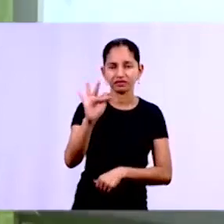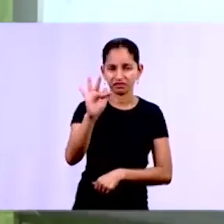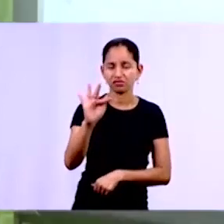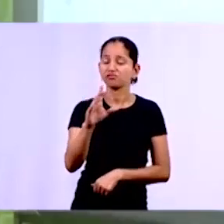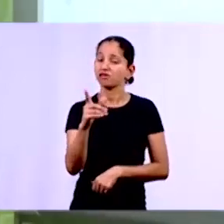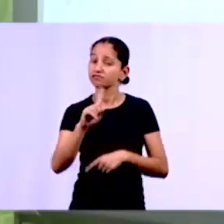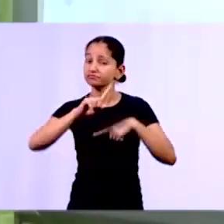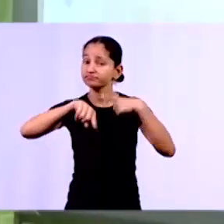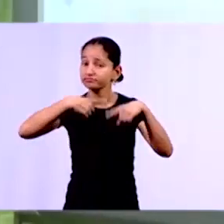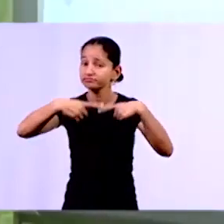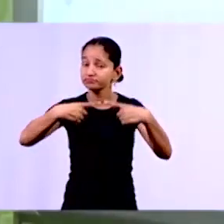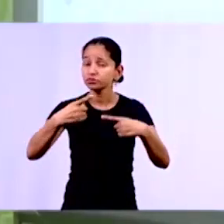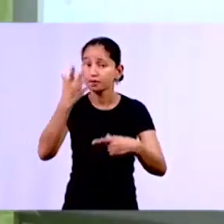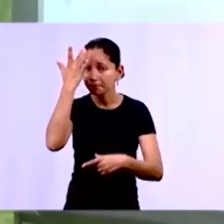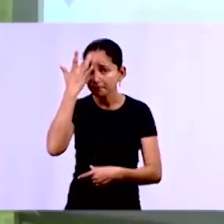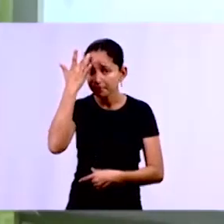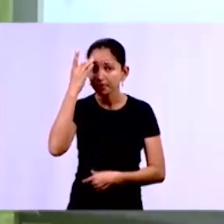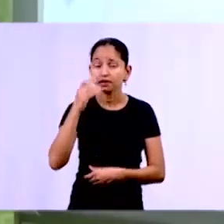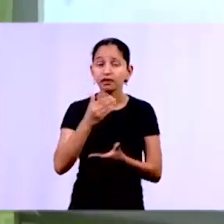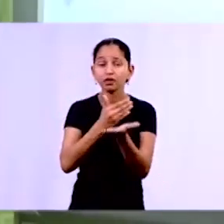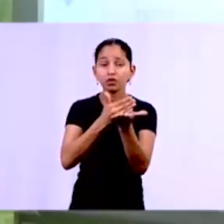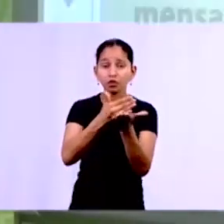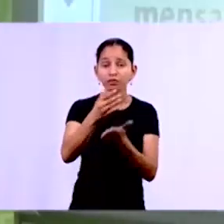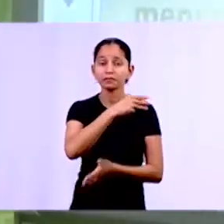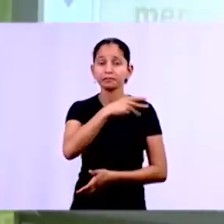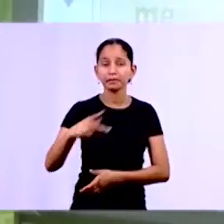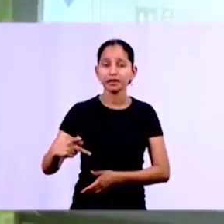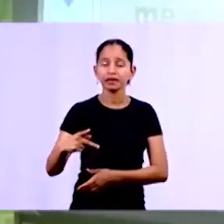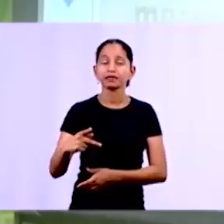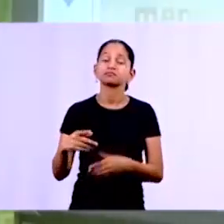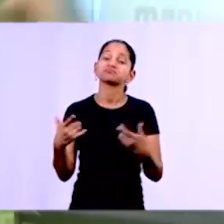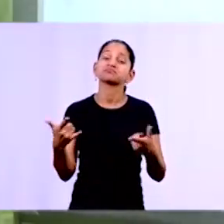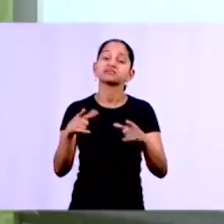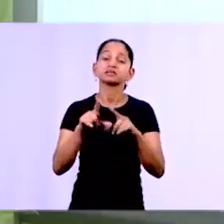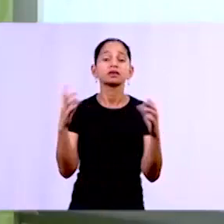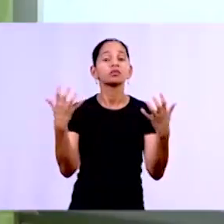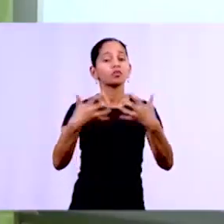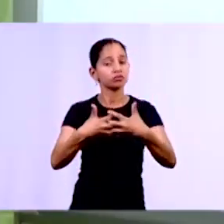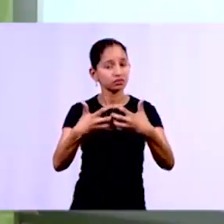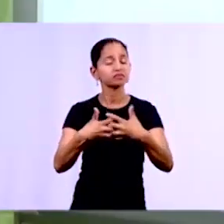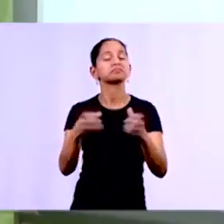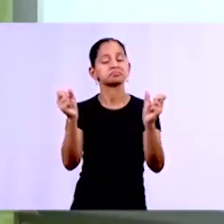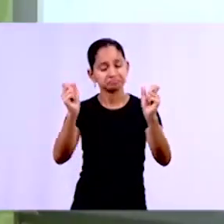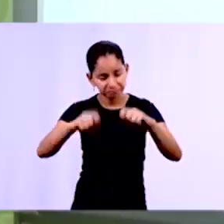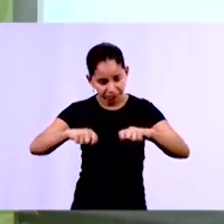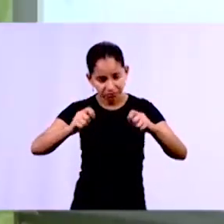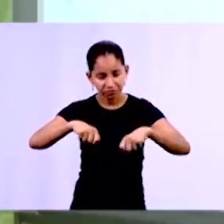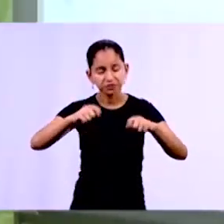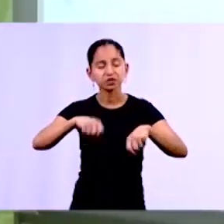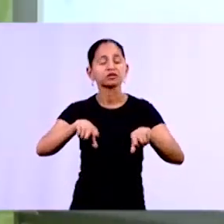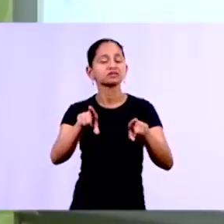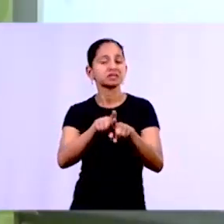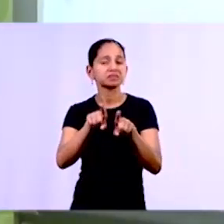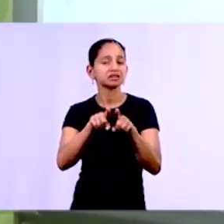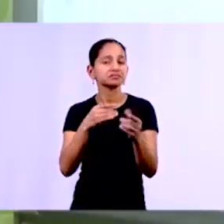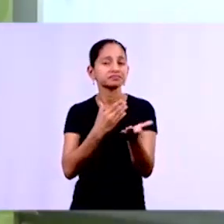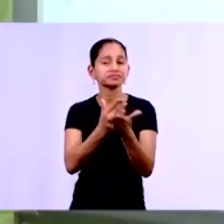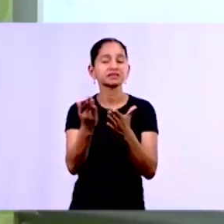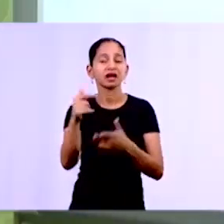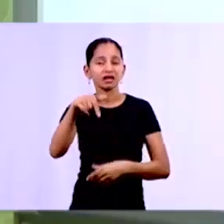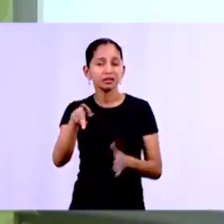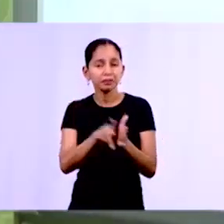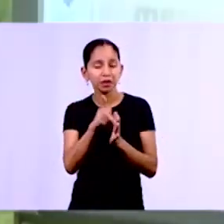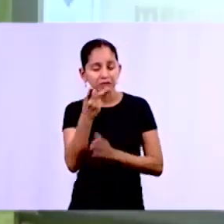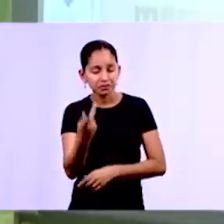Pode acontecer, por exemplo, amanhã um Ministério Público, um Tribunal de Justiça, um IFRO, né, um Instituto Federal, em vez de ter os seus servidores